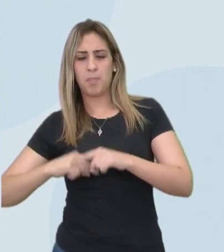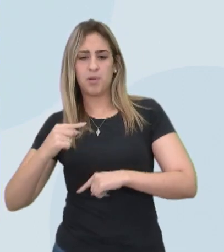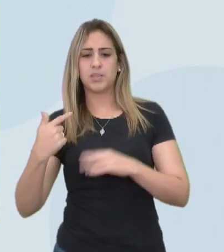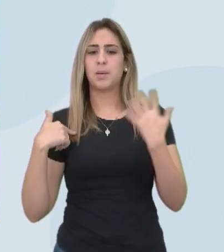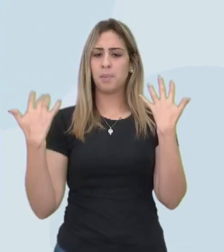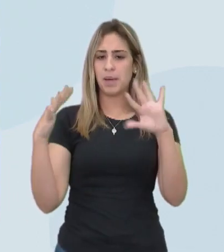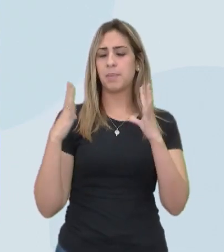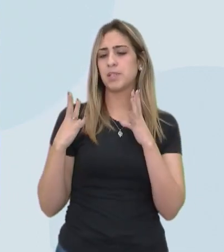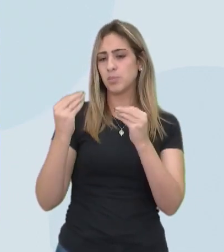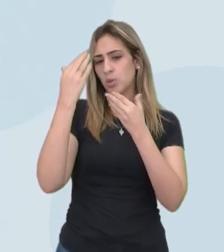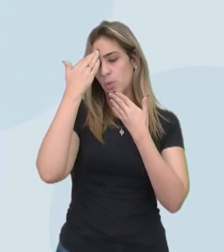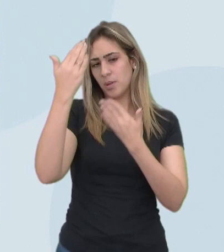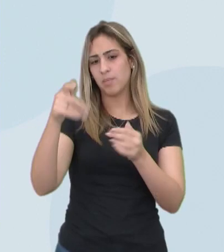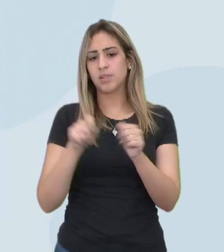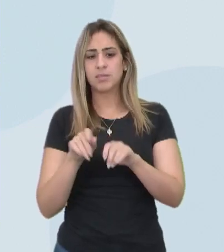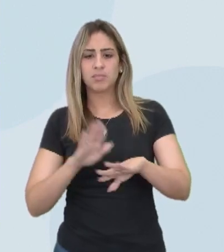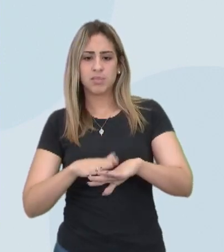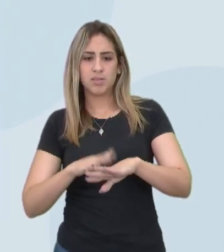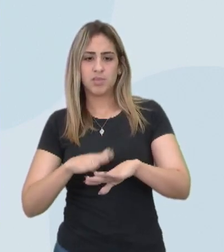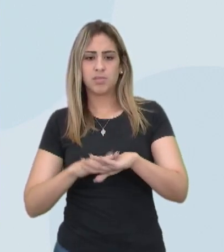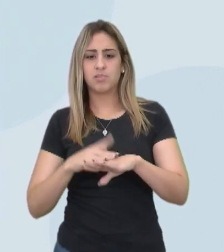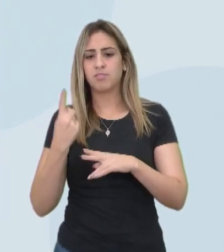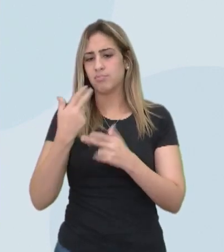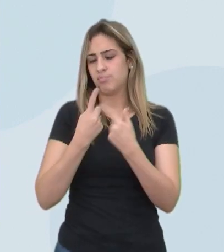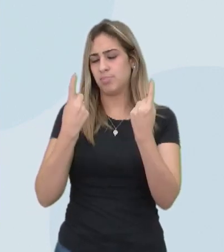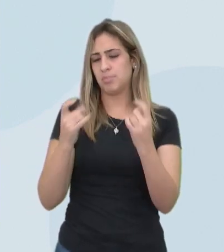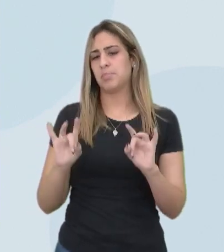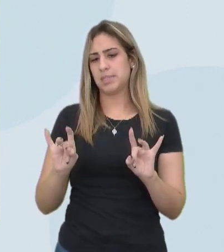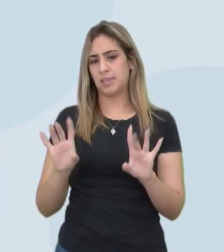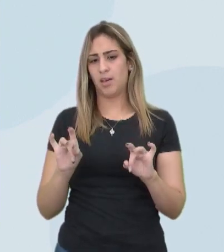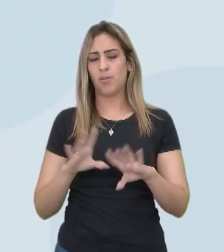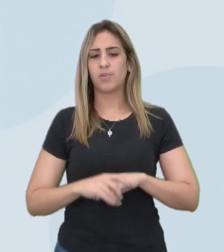Parabéns e obrigado por ter feito o MBA USP-Exalc.